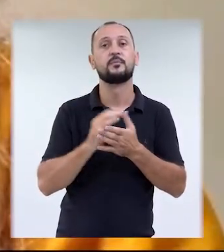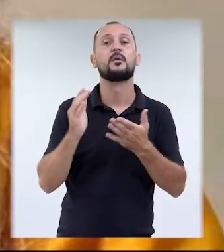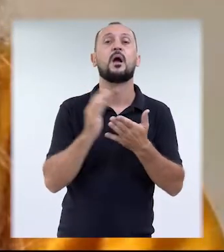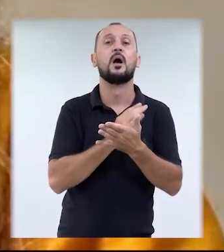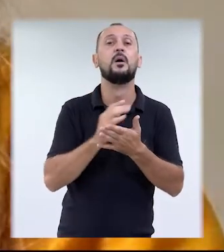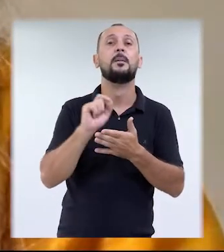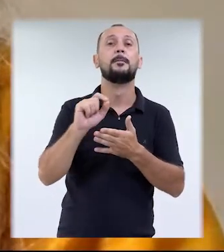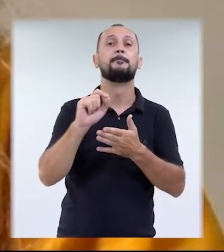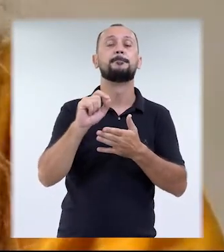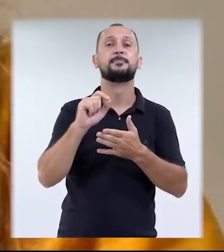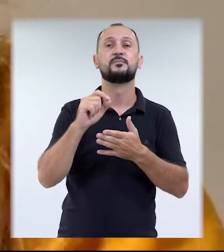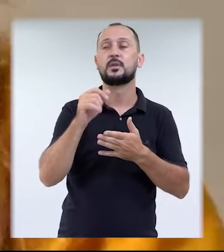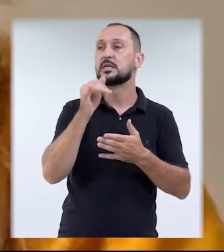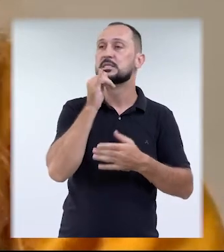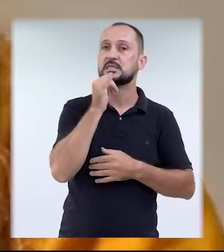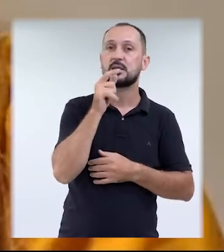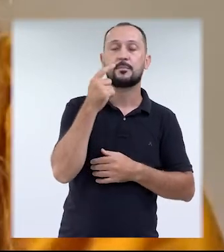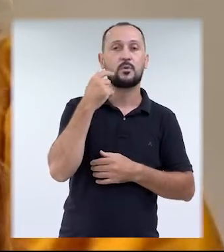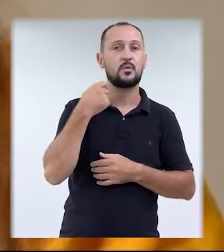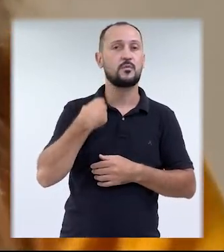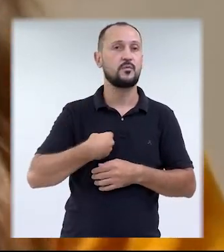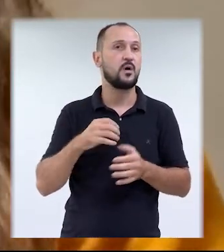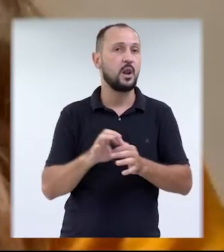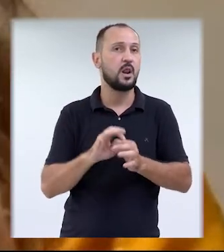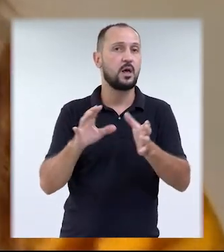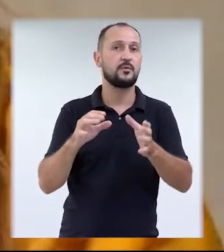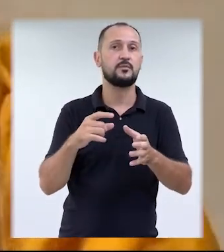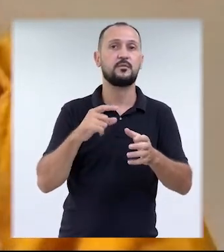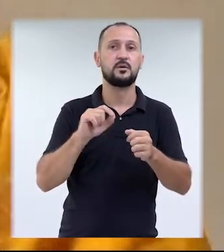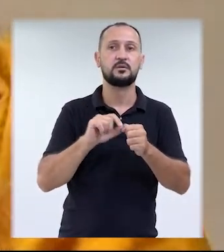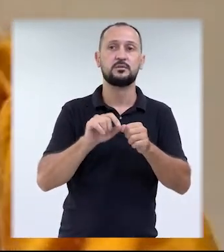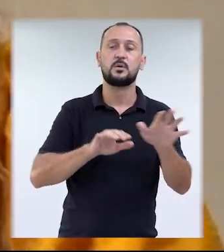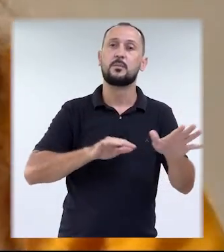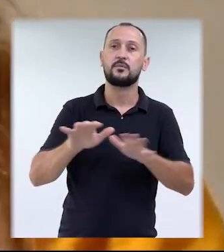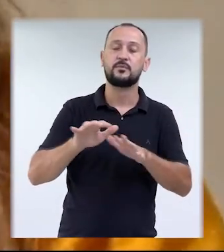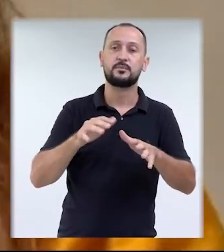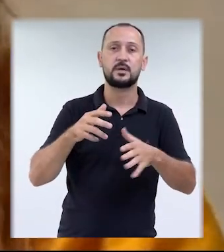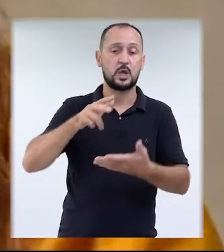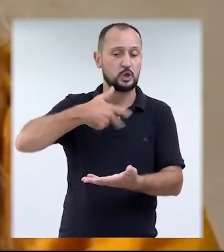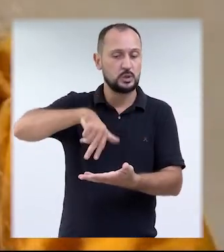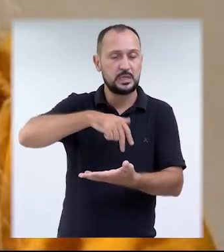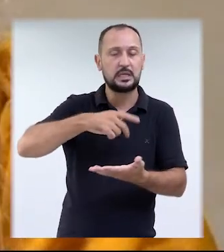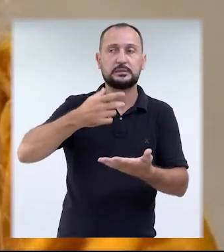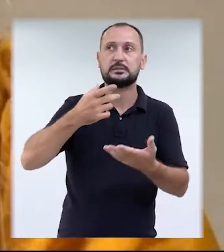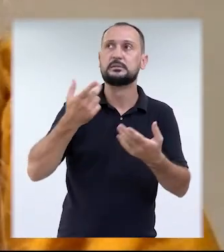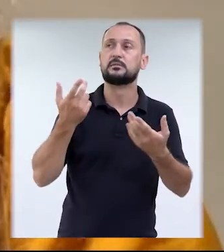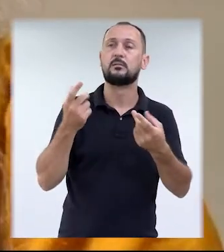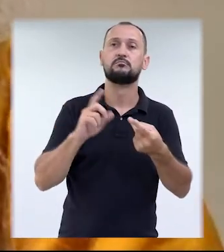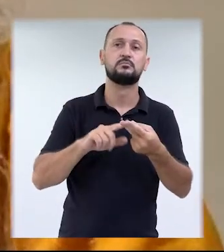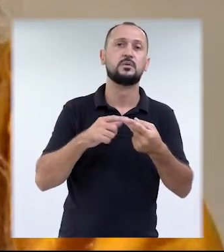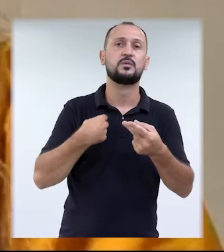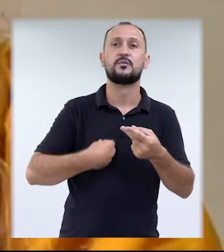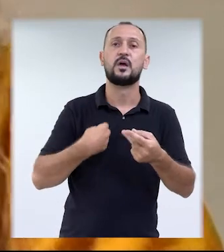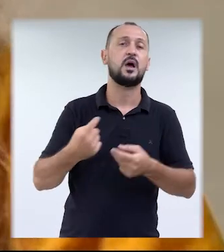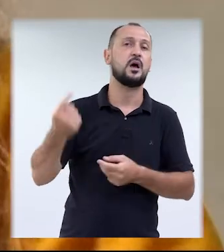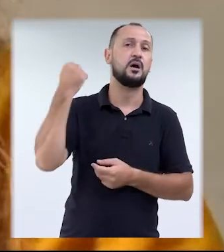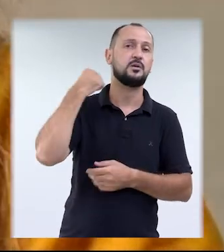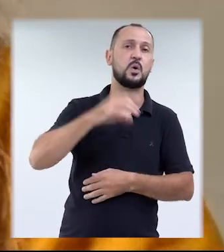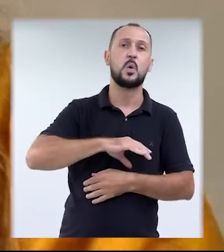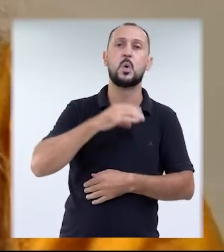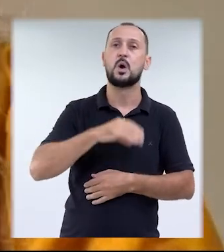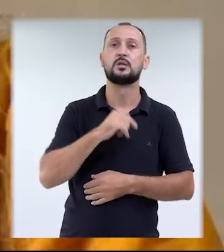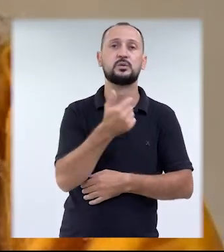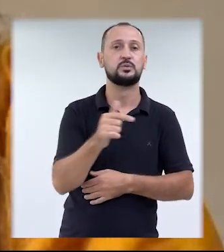coisa que você deixar, por exemplo, um emprego, fazer um movimento de mudança aí na vida que antes você não